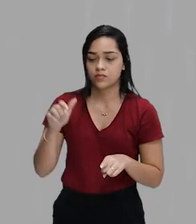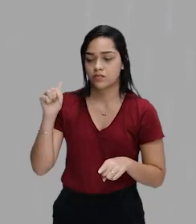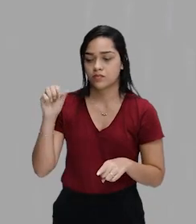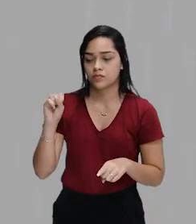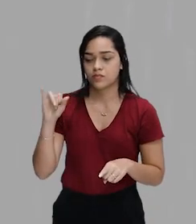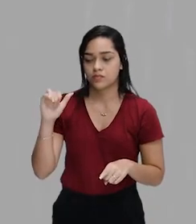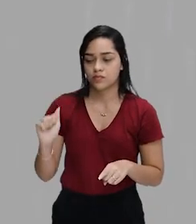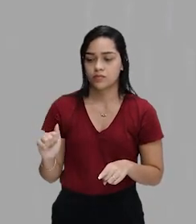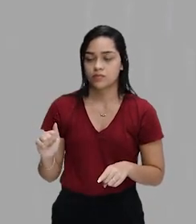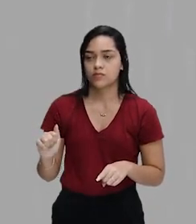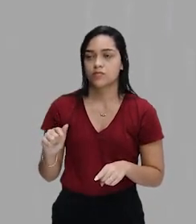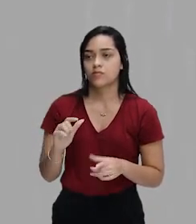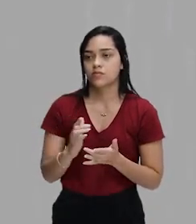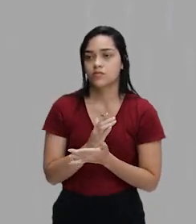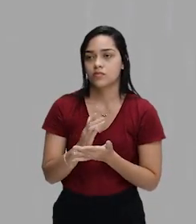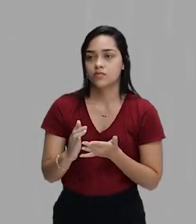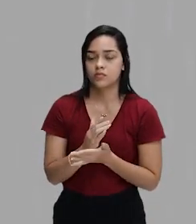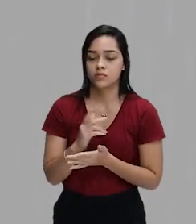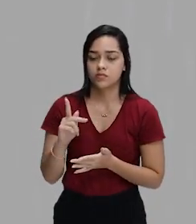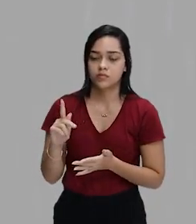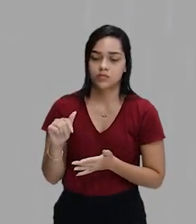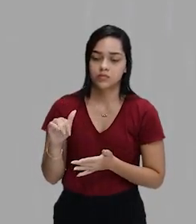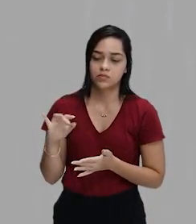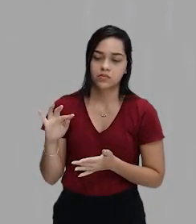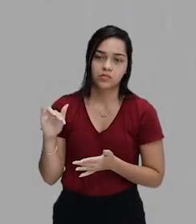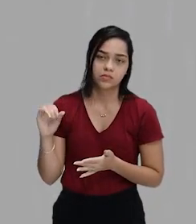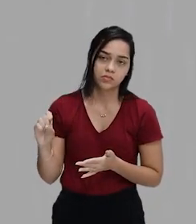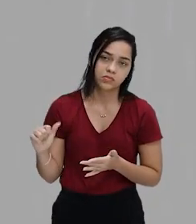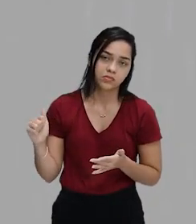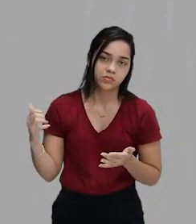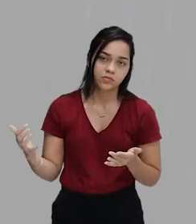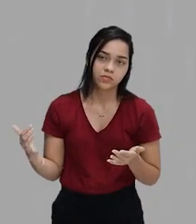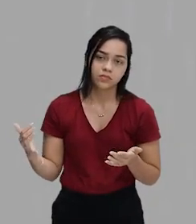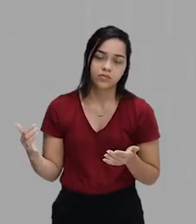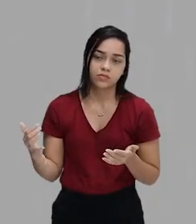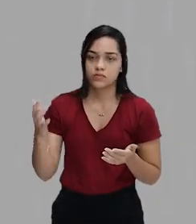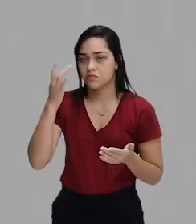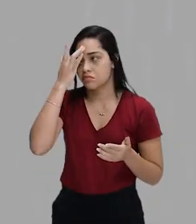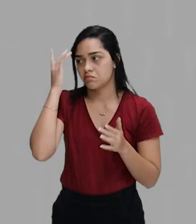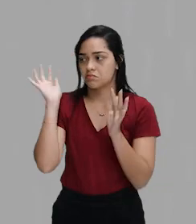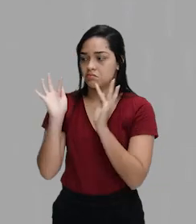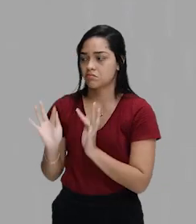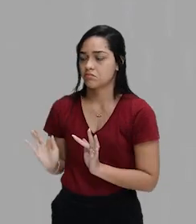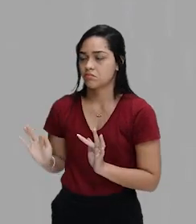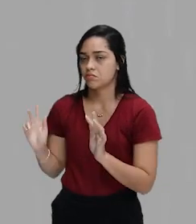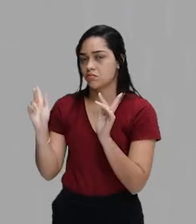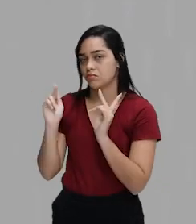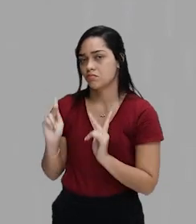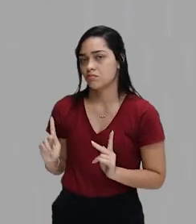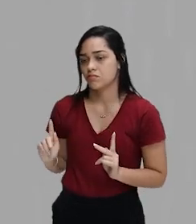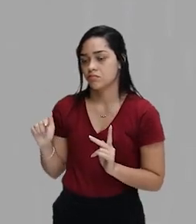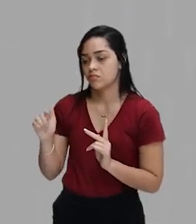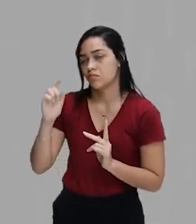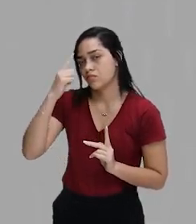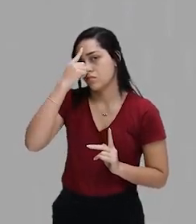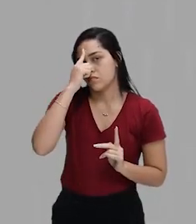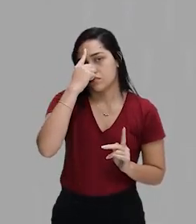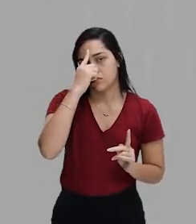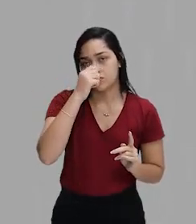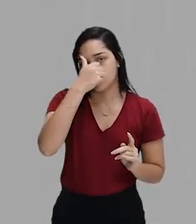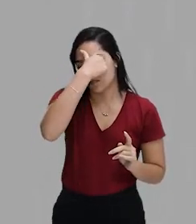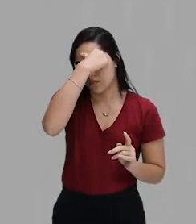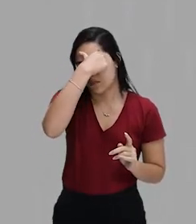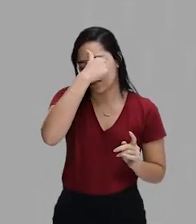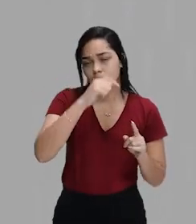Ásia, alguns pacifistas, a minoria, como o de Gandhi na Índia, mas a maioria é